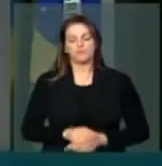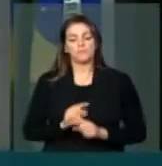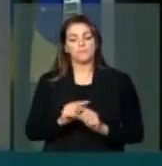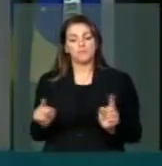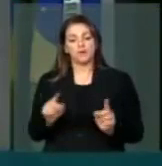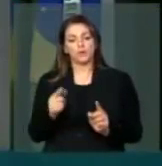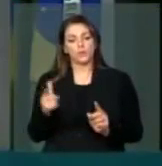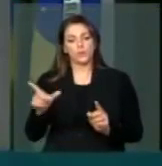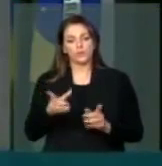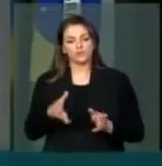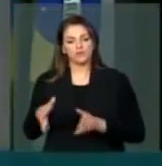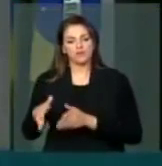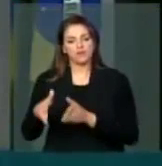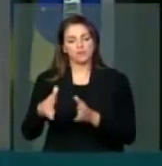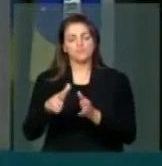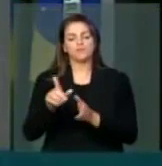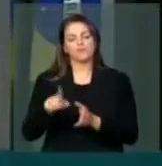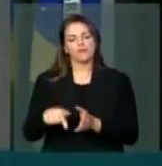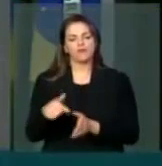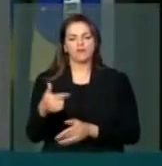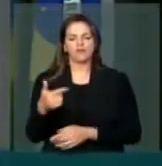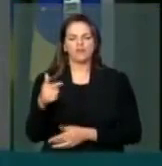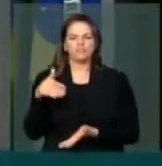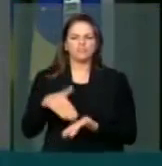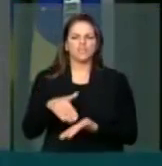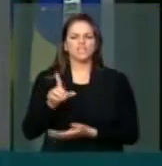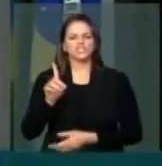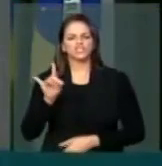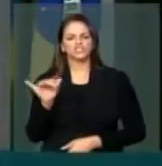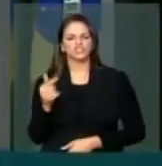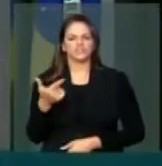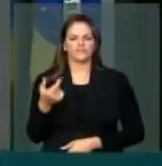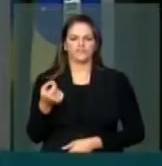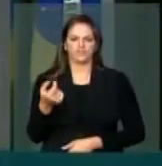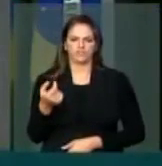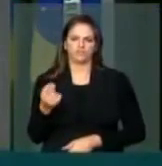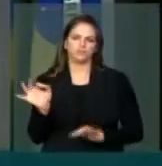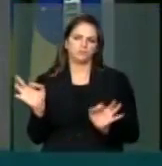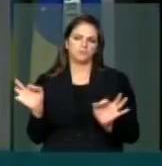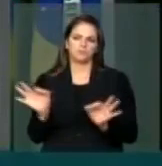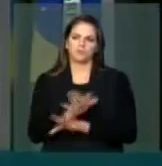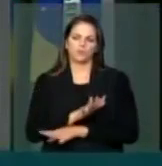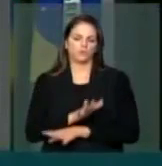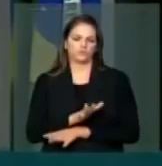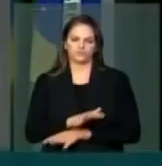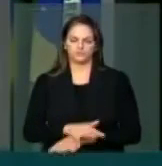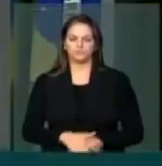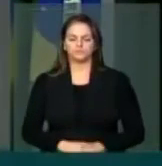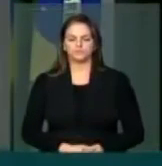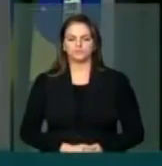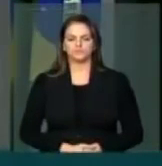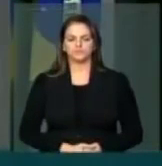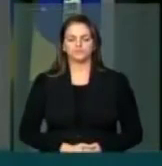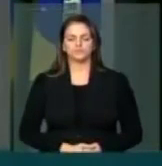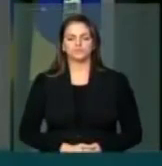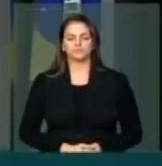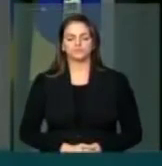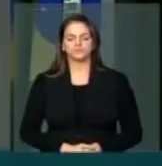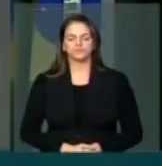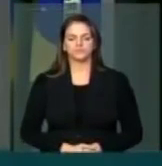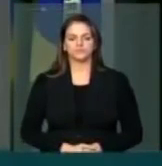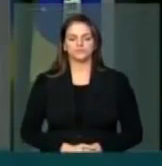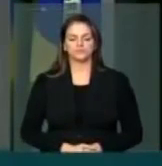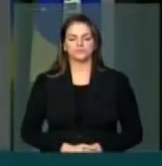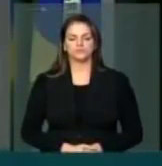já esse desvio, com asfalto, inclusive, passando por baixo da ponte caída, que o pessoal